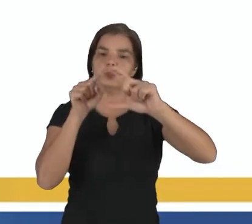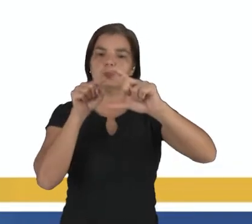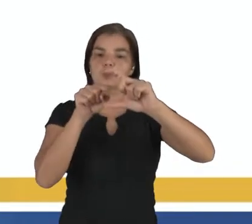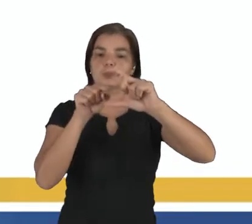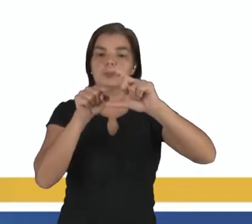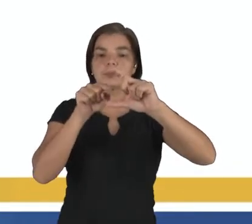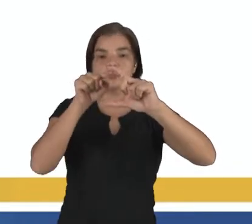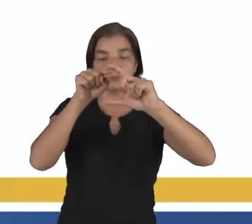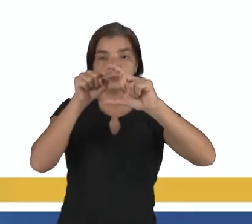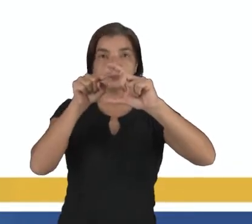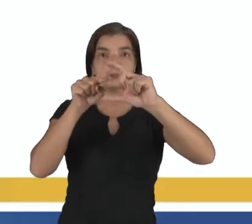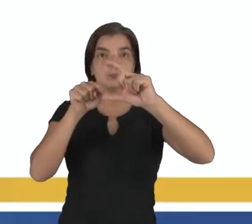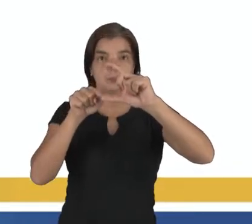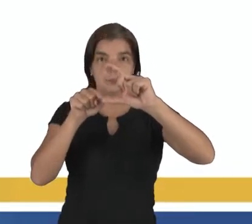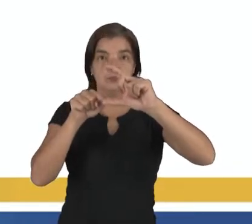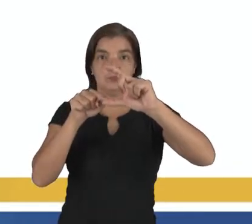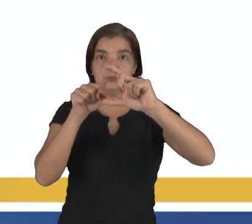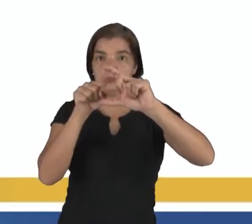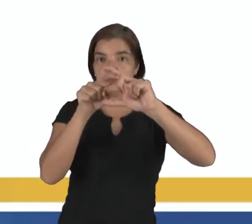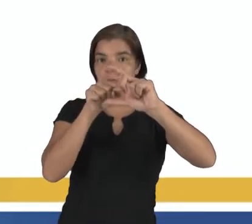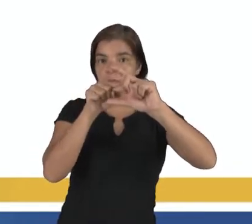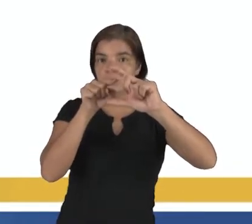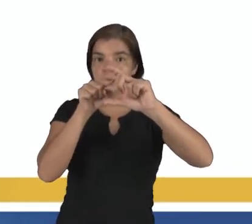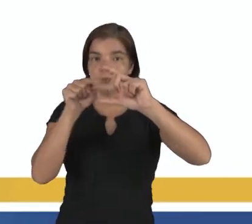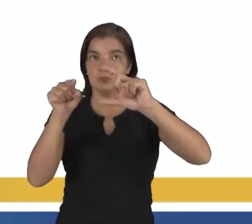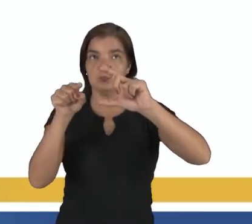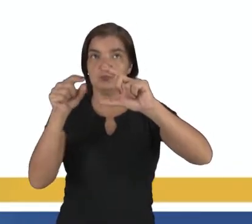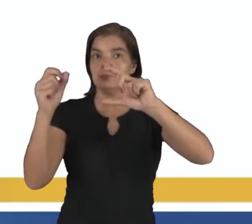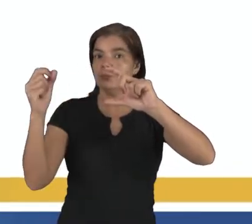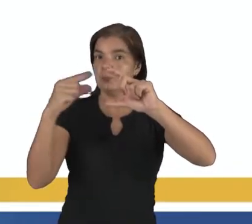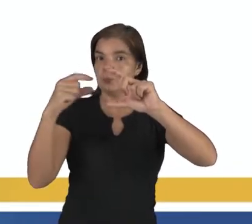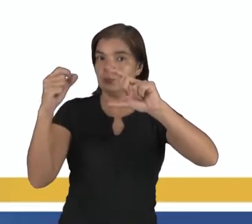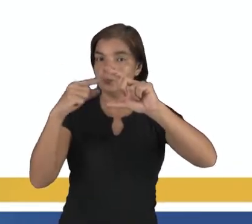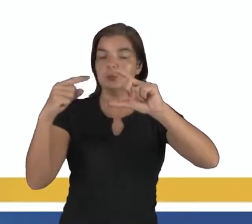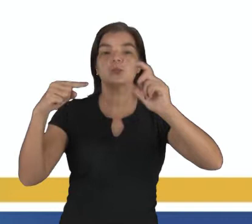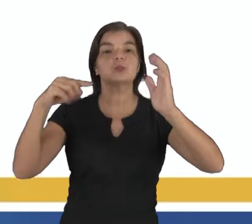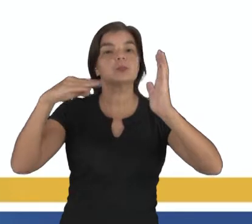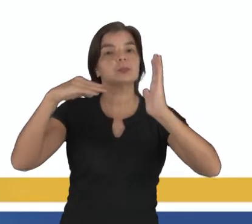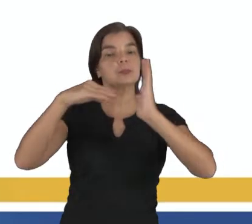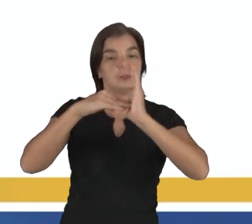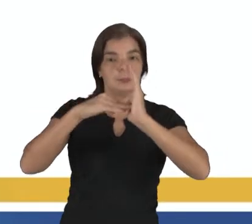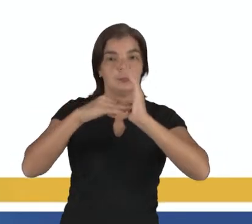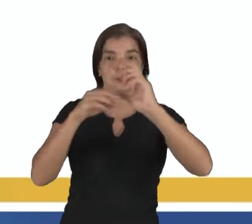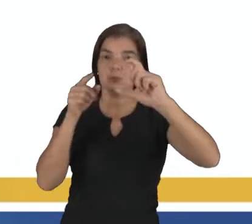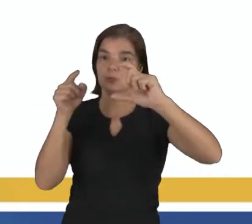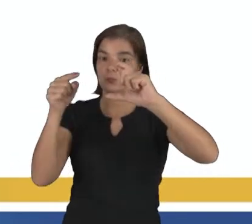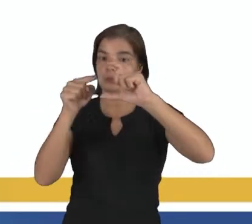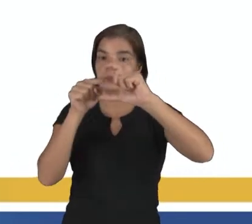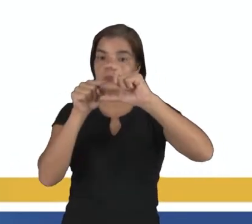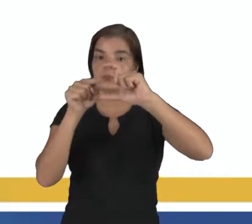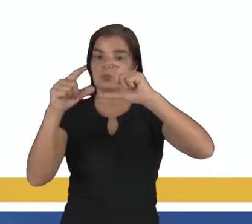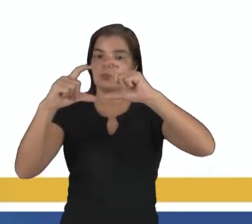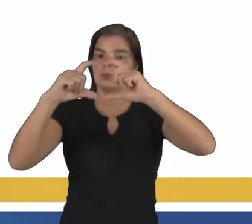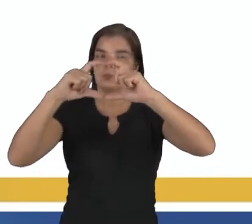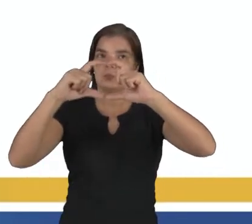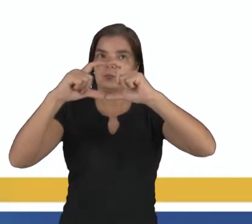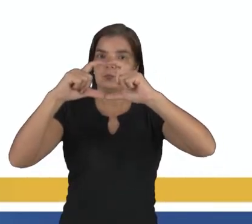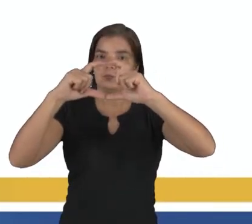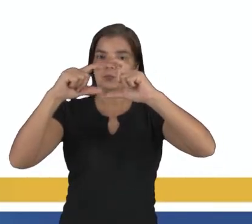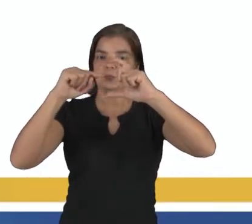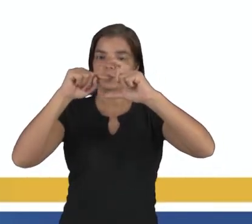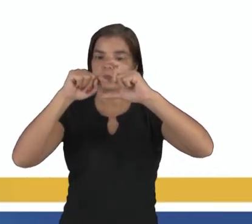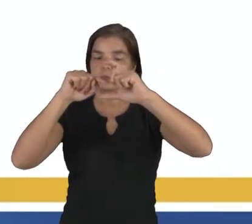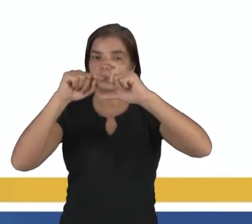entre todos os pontos, entre o azul até o centro, é a